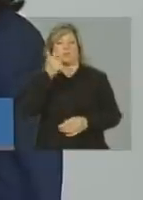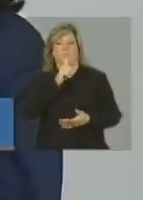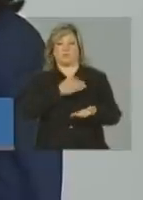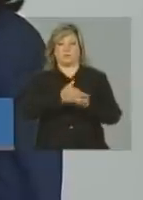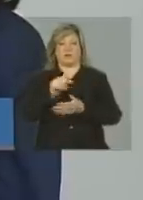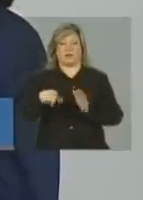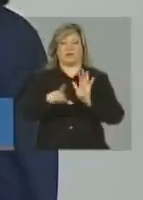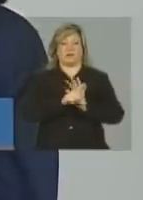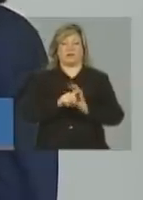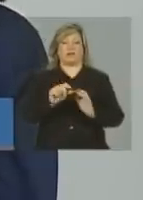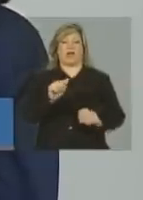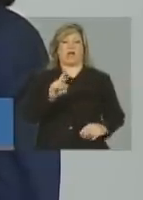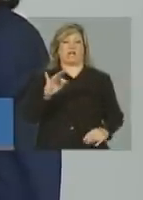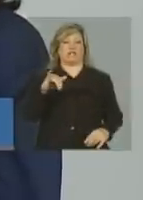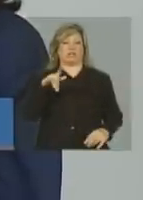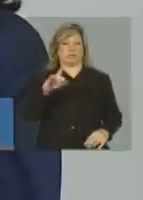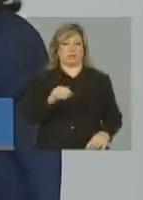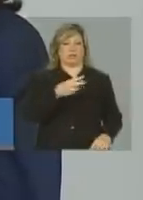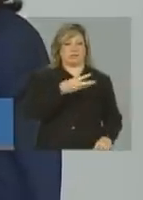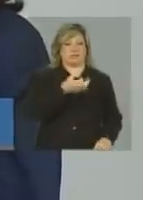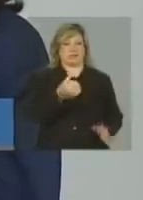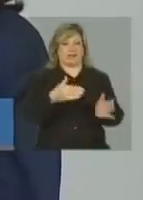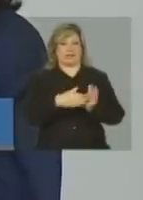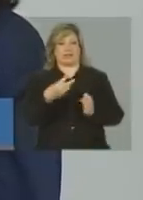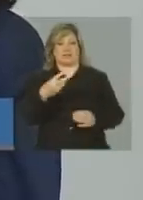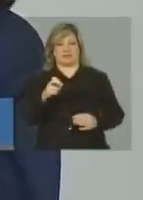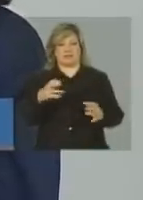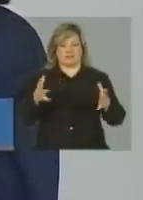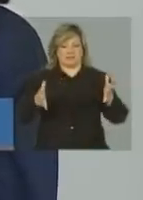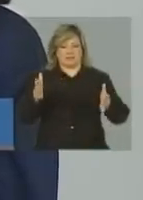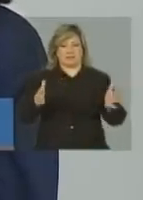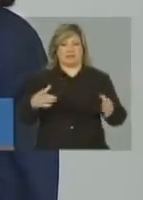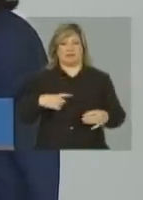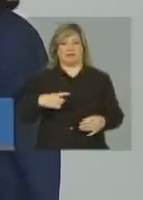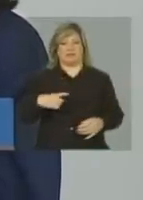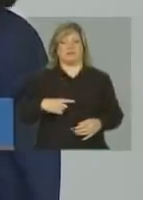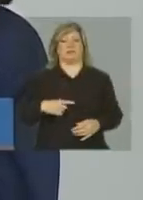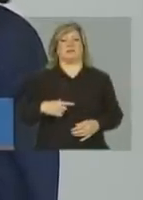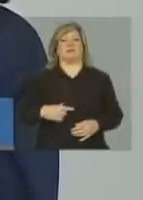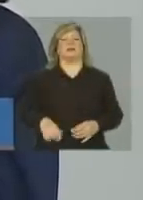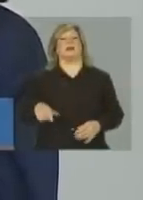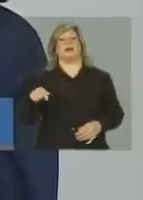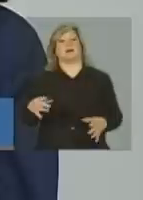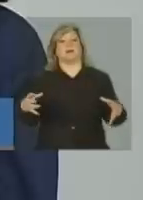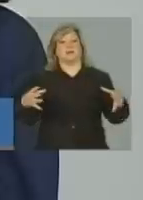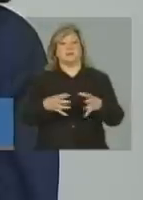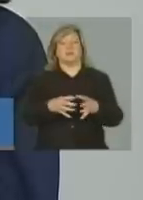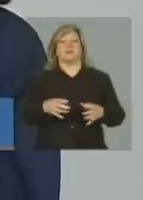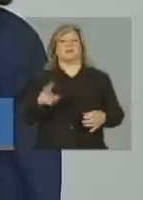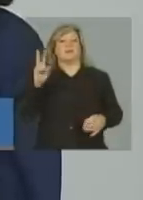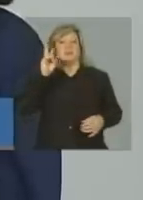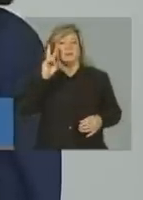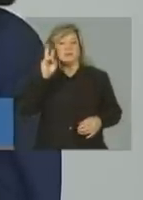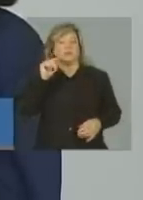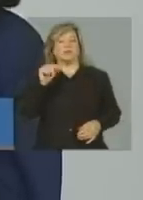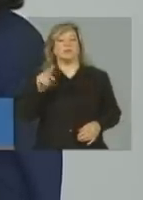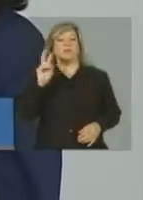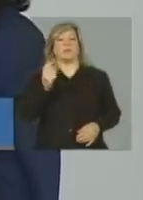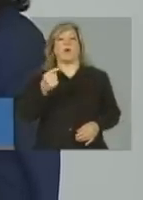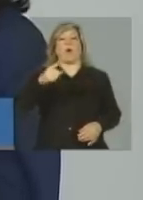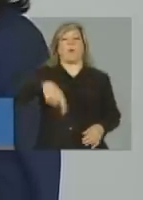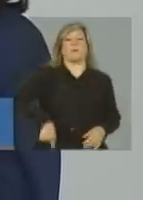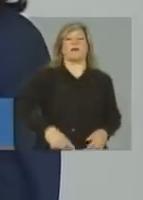de 36 a 35, essa é a nossa legislação de referência para a cobrança de valores recebidos